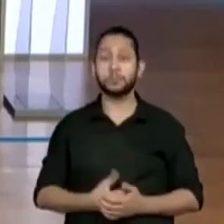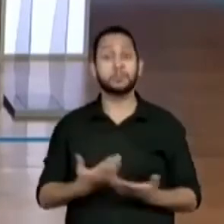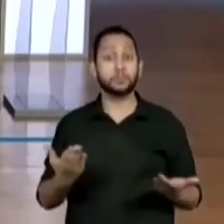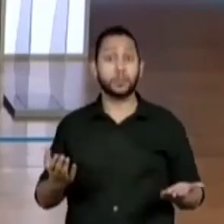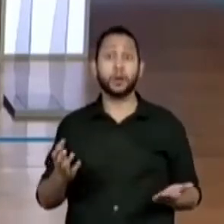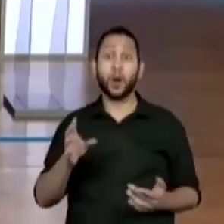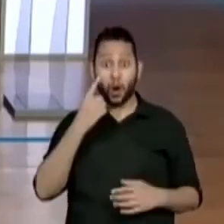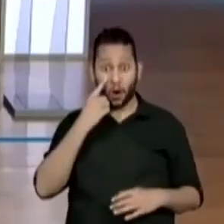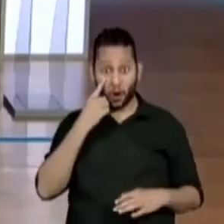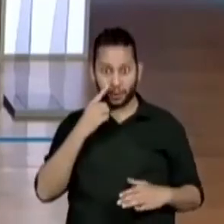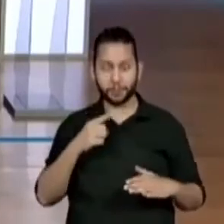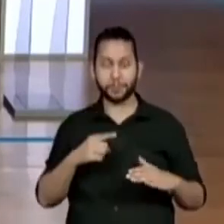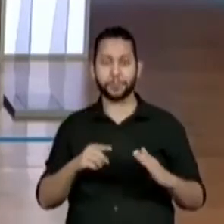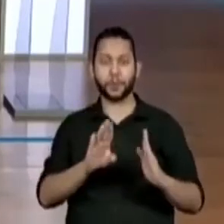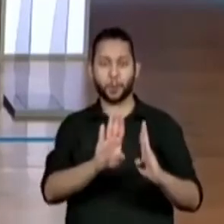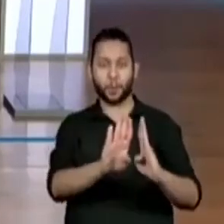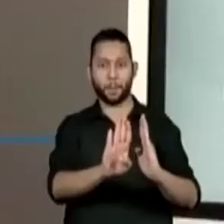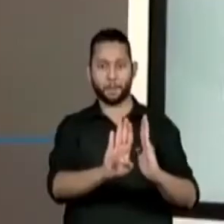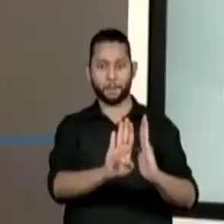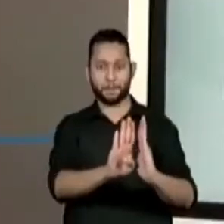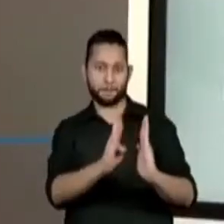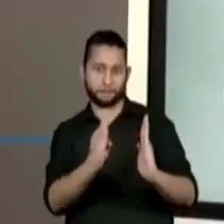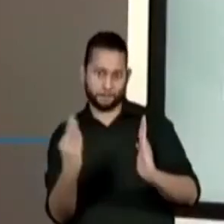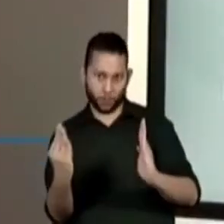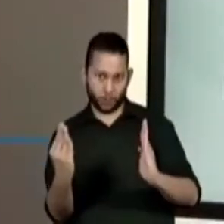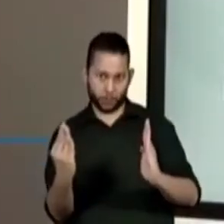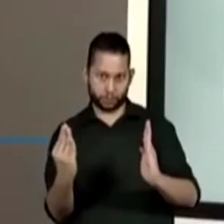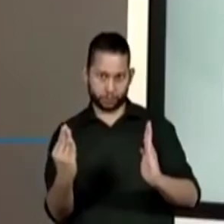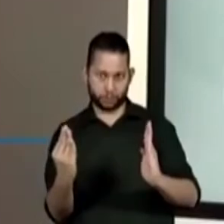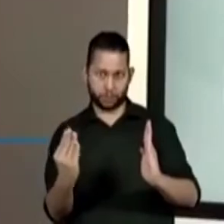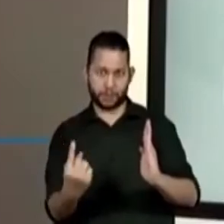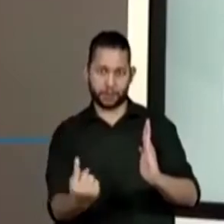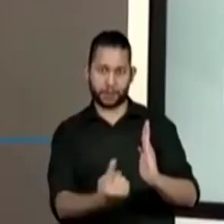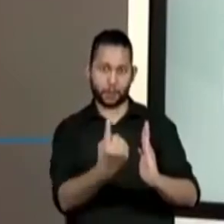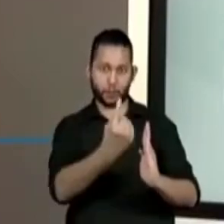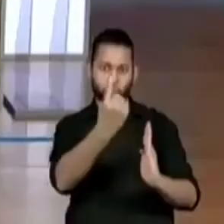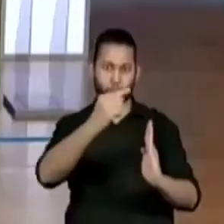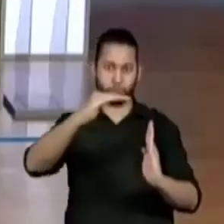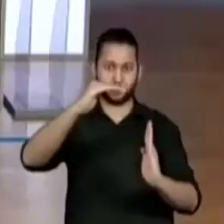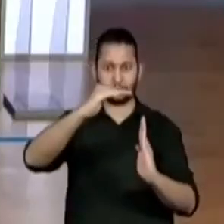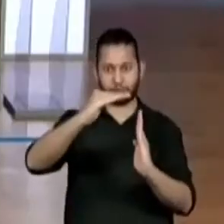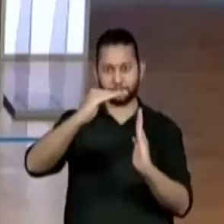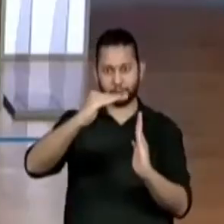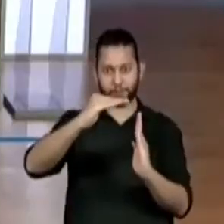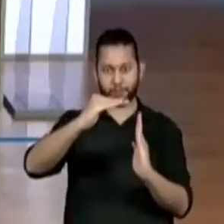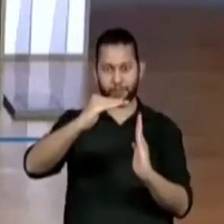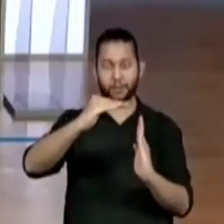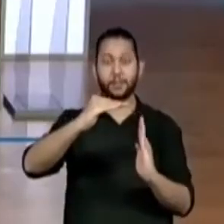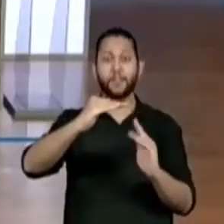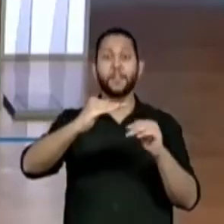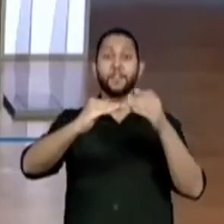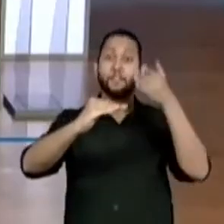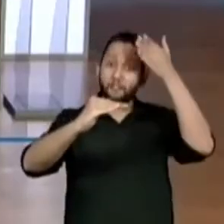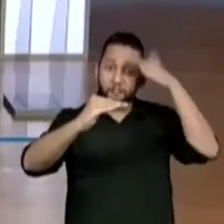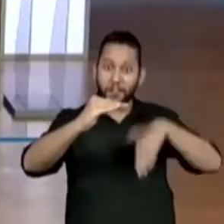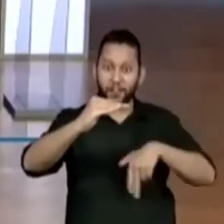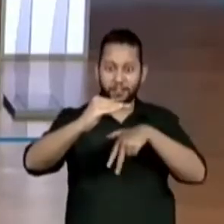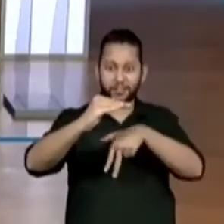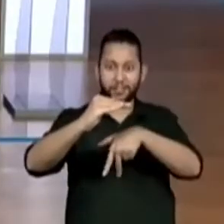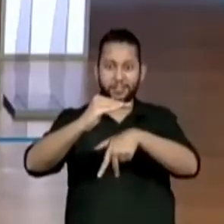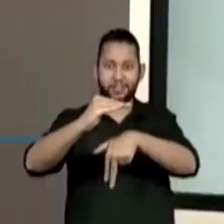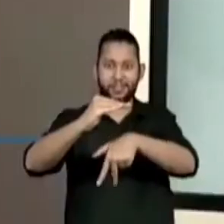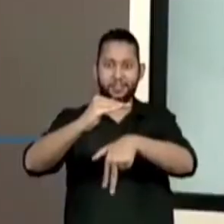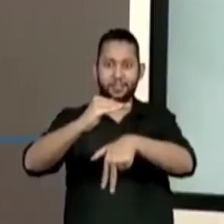Profran passaria por essa porta e sobraria ainda um tanto, digamos assim. Ah, bem pouquinho, né? Eu talvez passaria com dificuldade. Não,